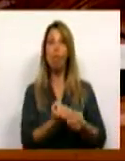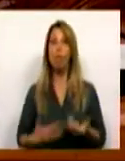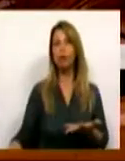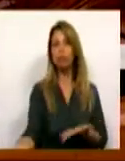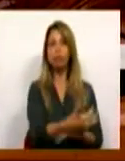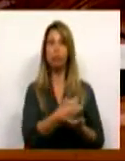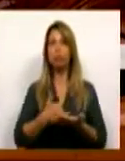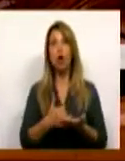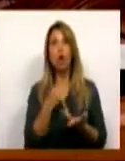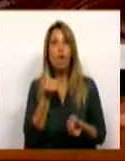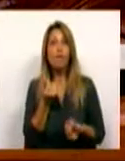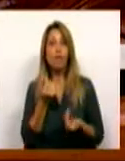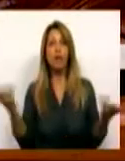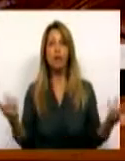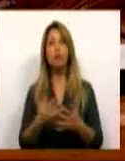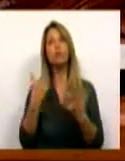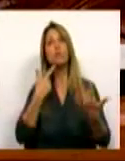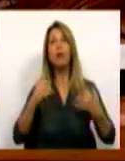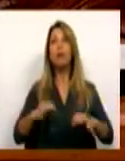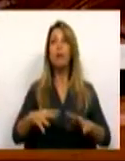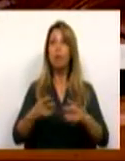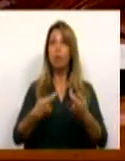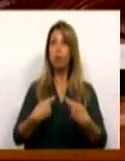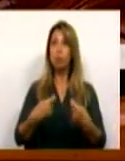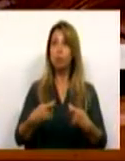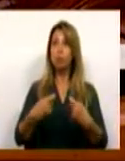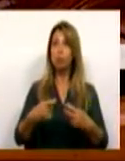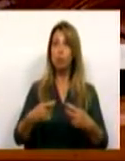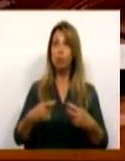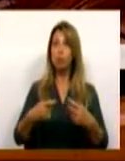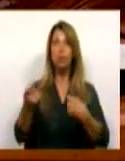financeiros, assim como evitar custos de transação que